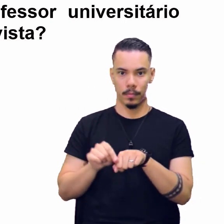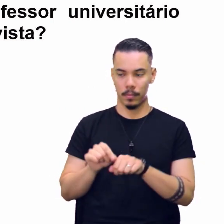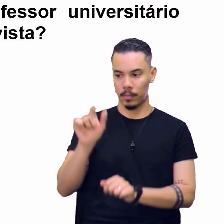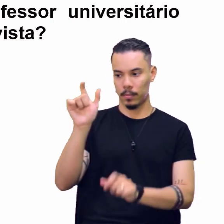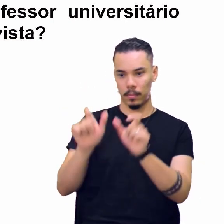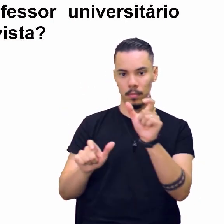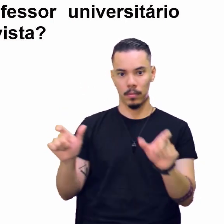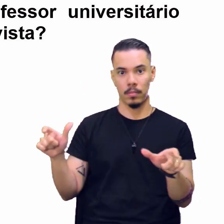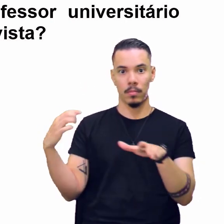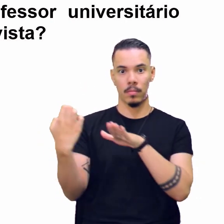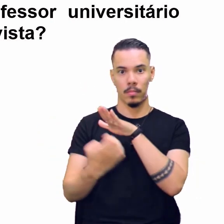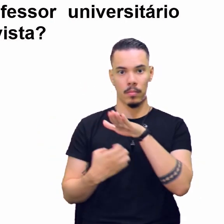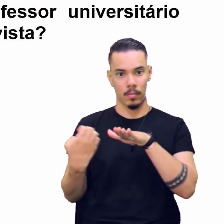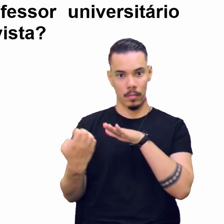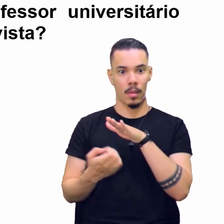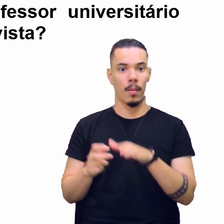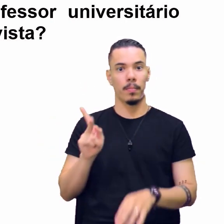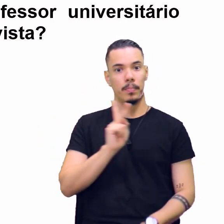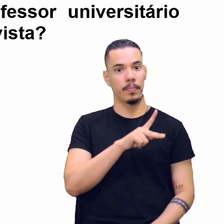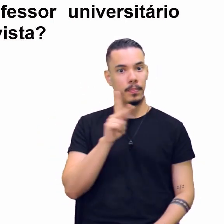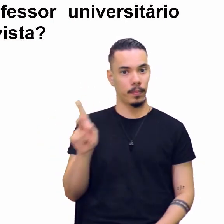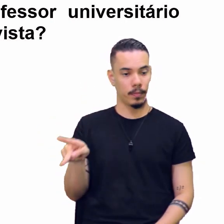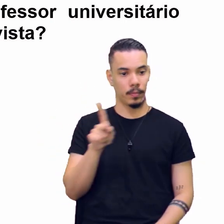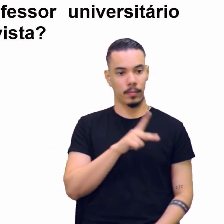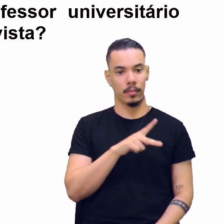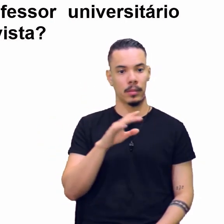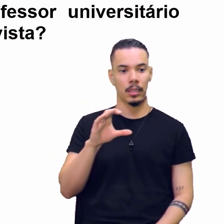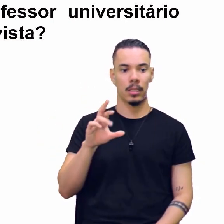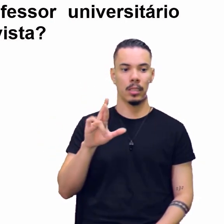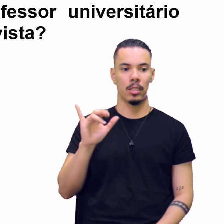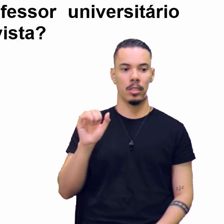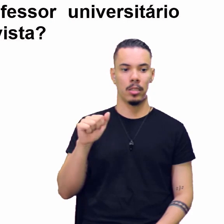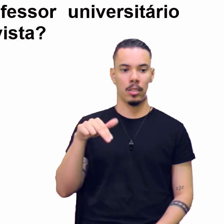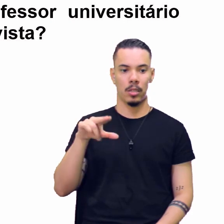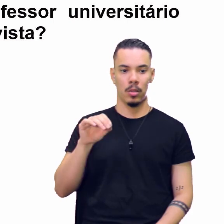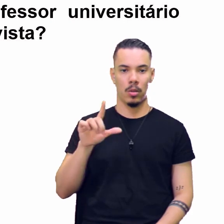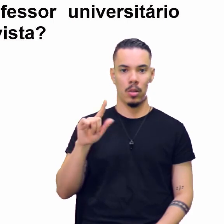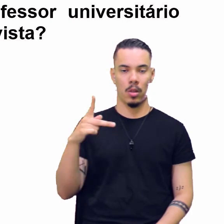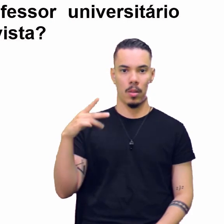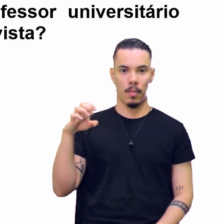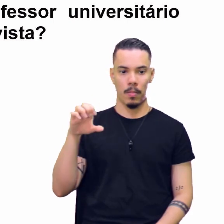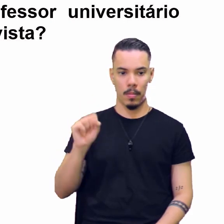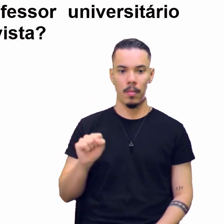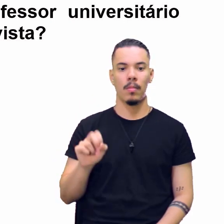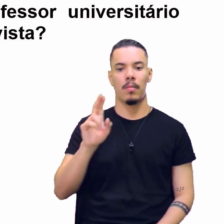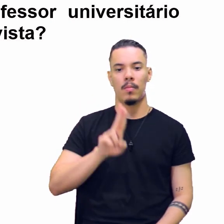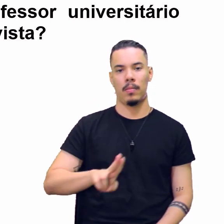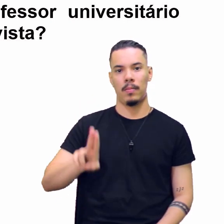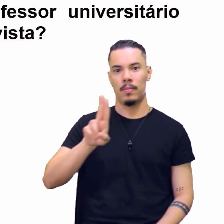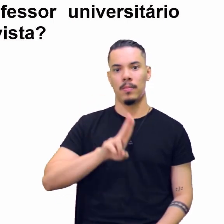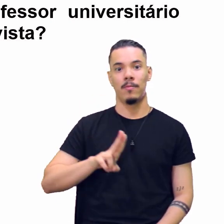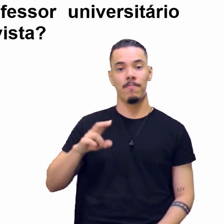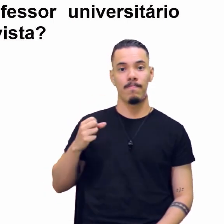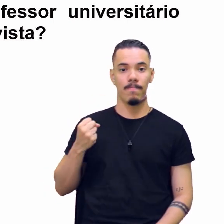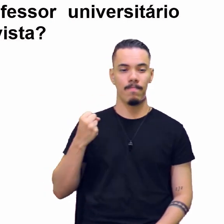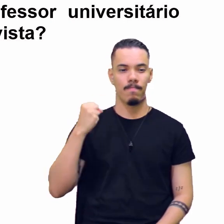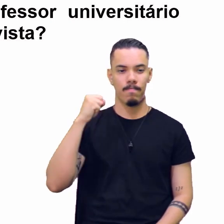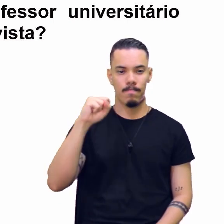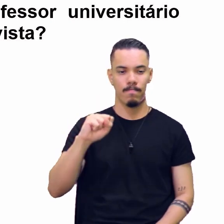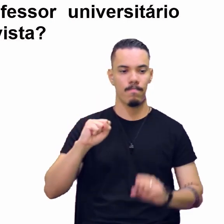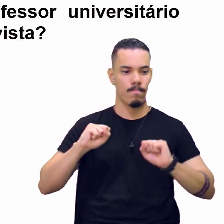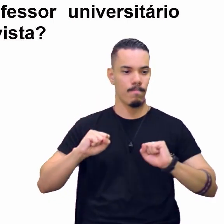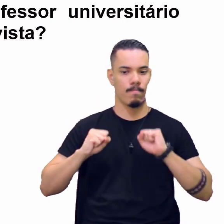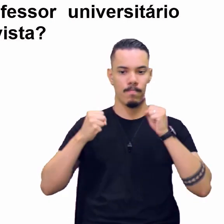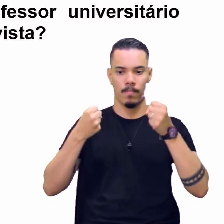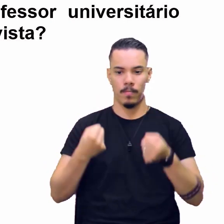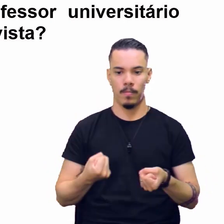consultor empresarial e professor universitário Cristiano Lopes utiliza para defender o